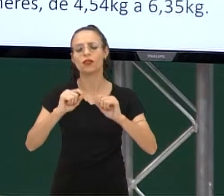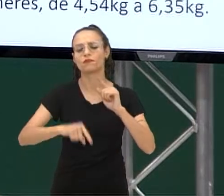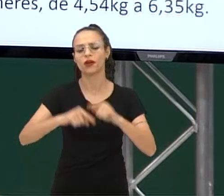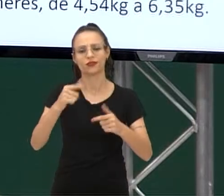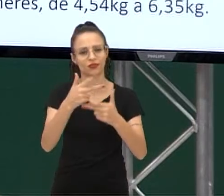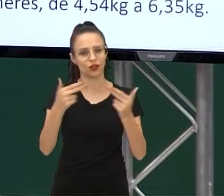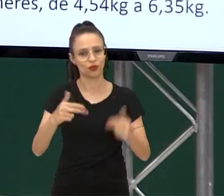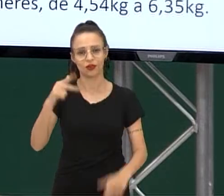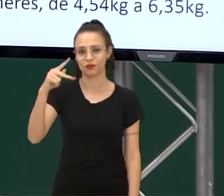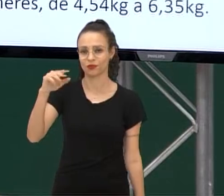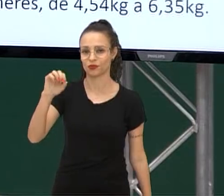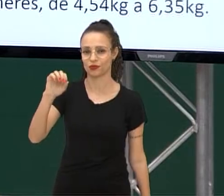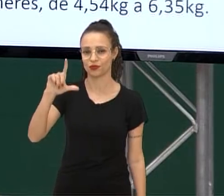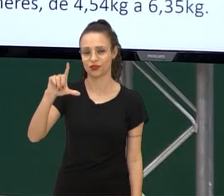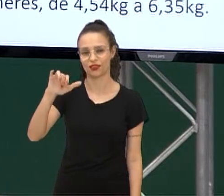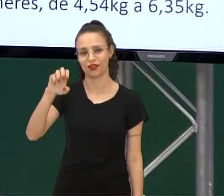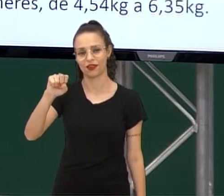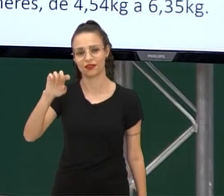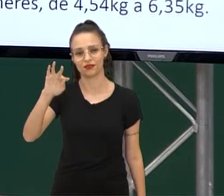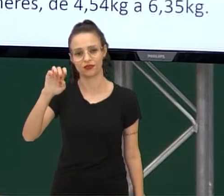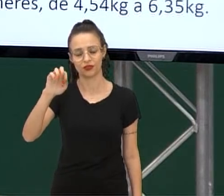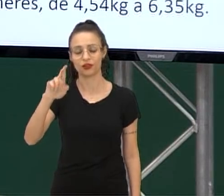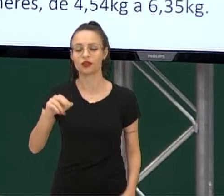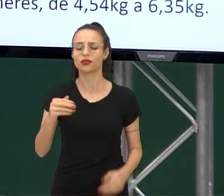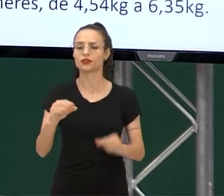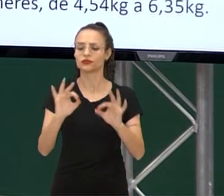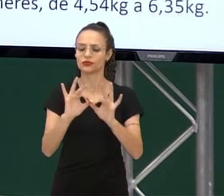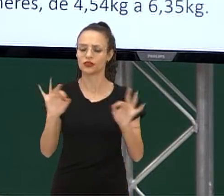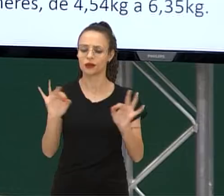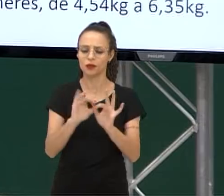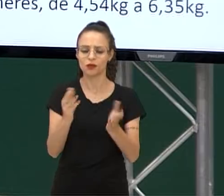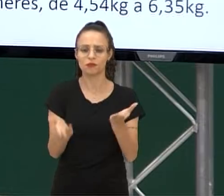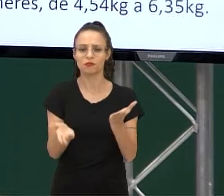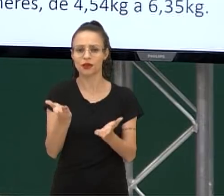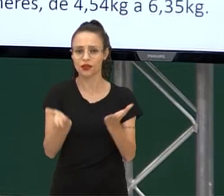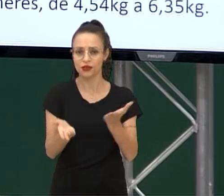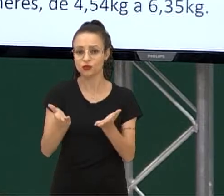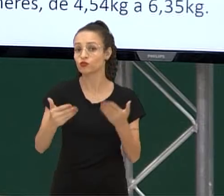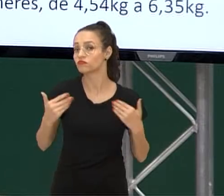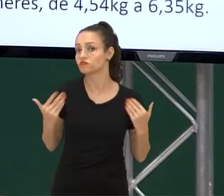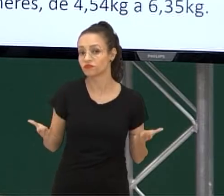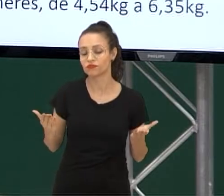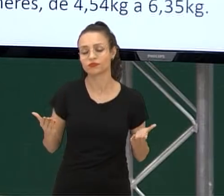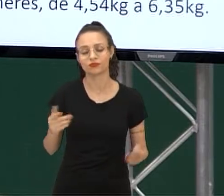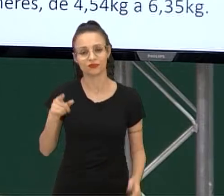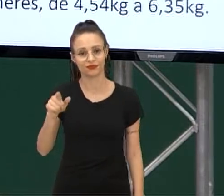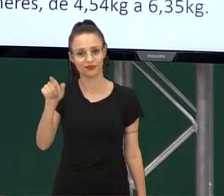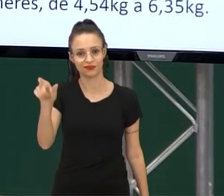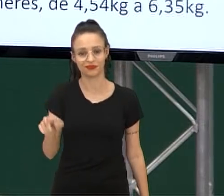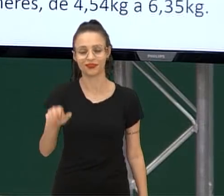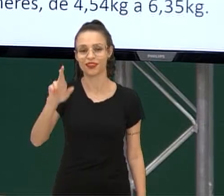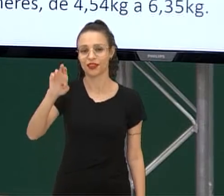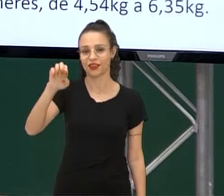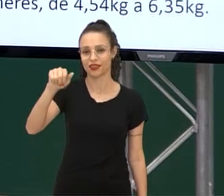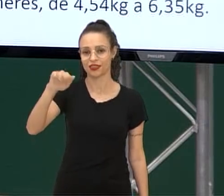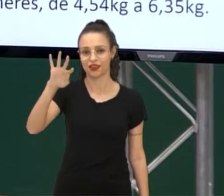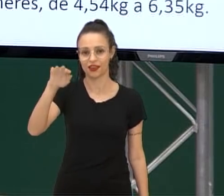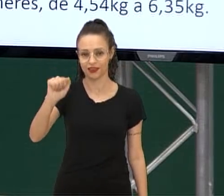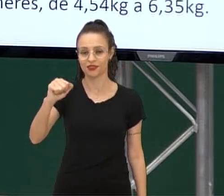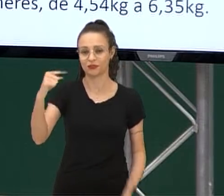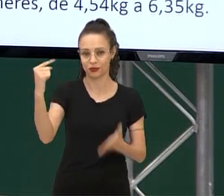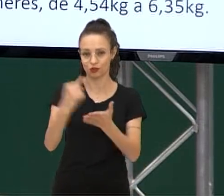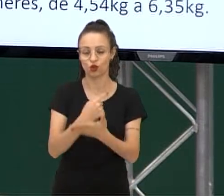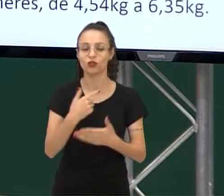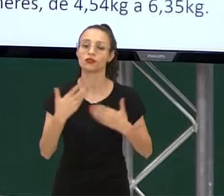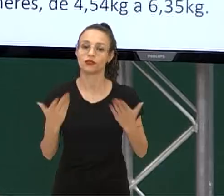de boliche. Está aqui. E sobre tamanho e peso, que é a pergunta da Renata Correia Albuquerque, lá do Colégio Ubaldino do Amaral, de Santo Antônio